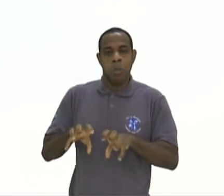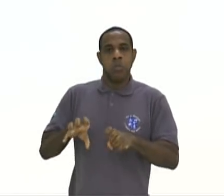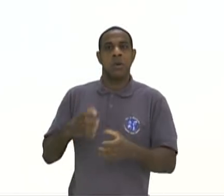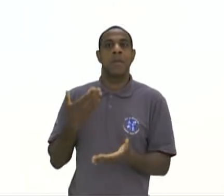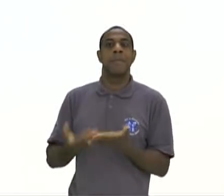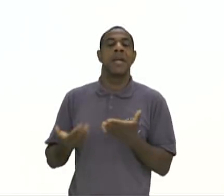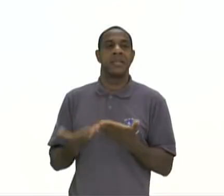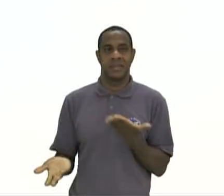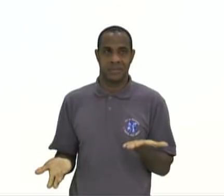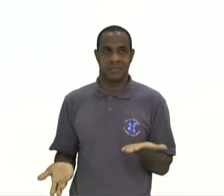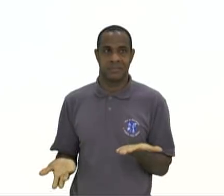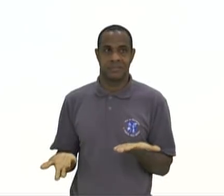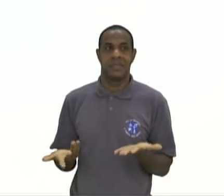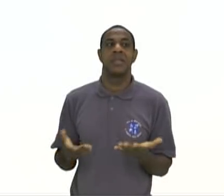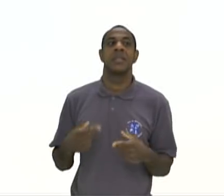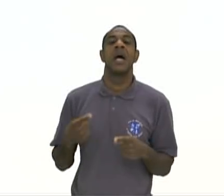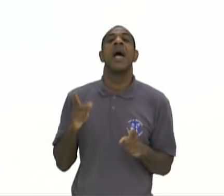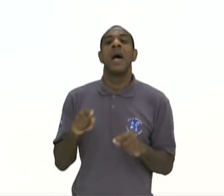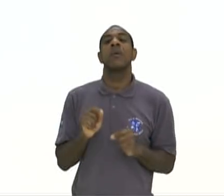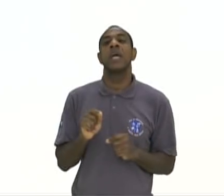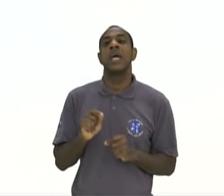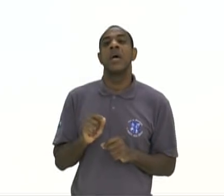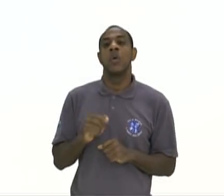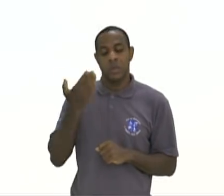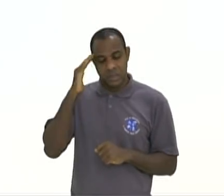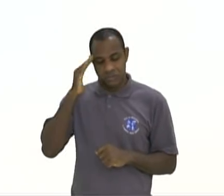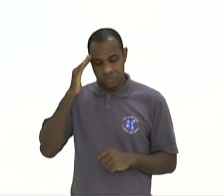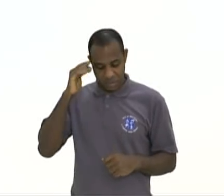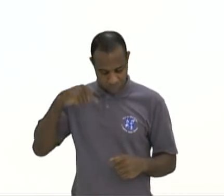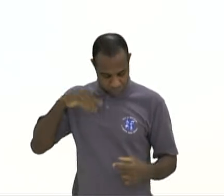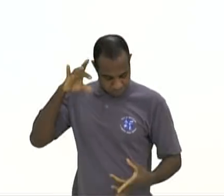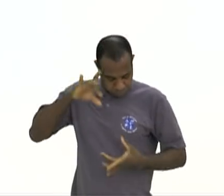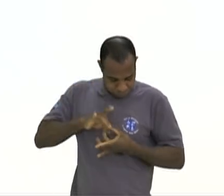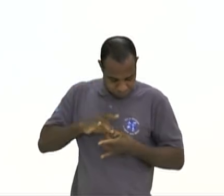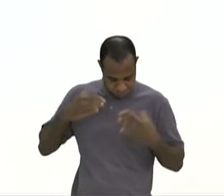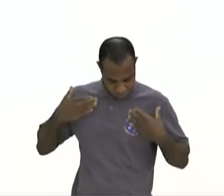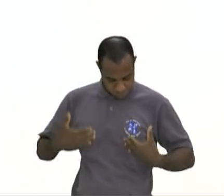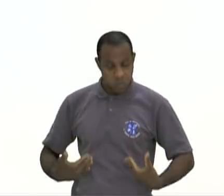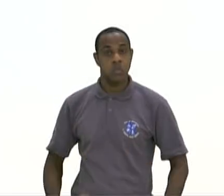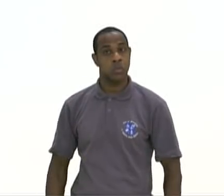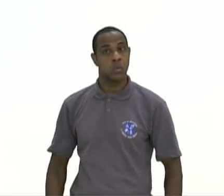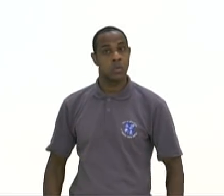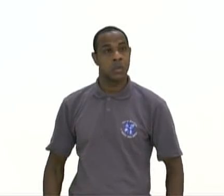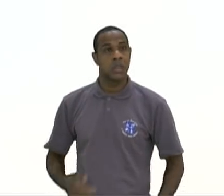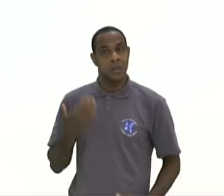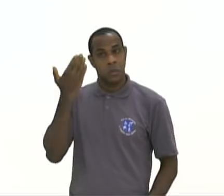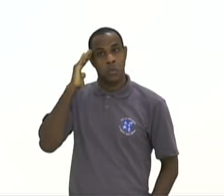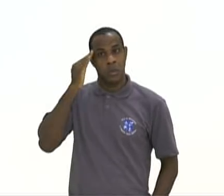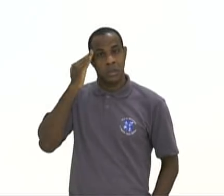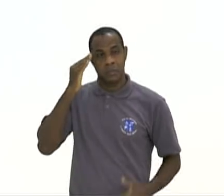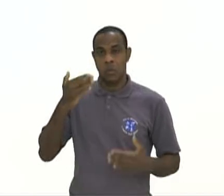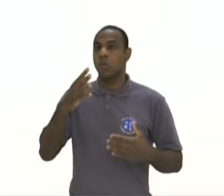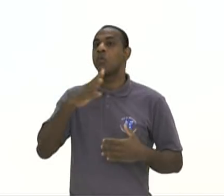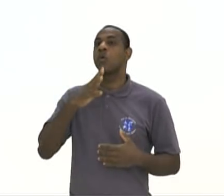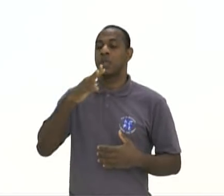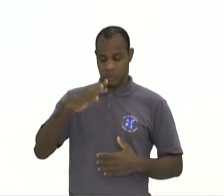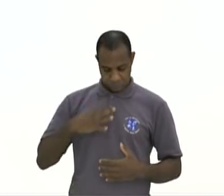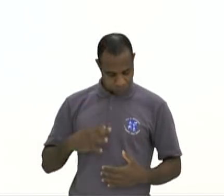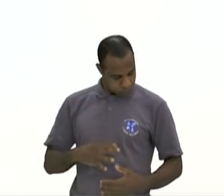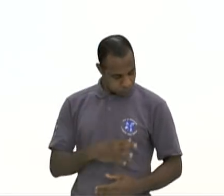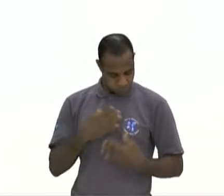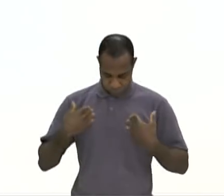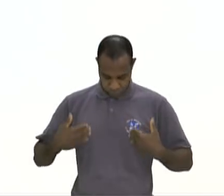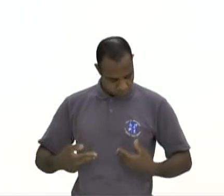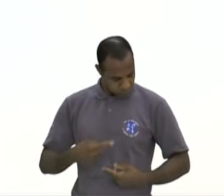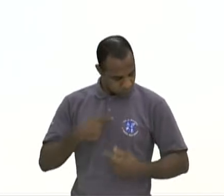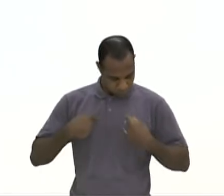justamente essa, né? O entendimento do corpo como um todo, né? A pessoa está compreendendo, conhecendo este corpo também,